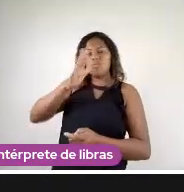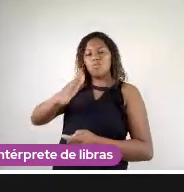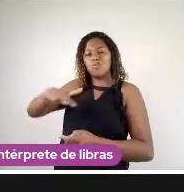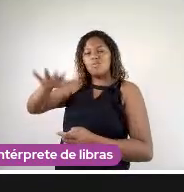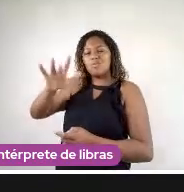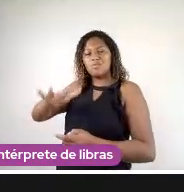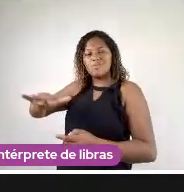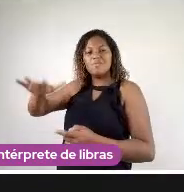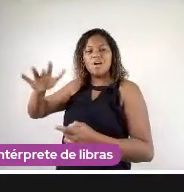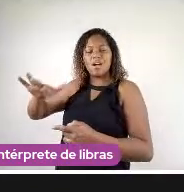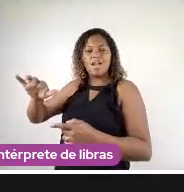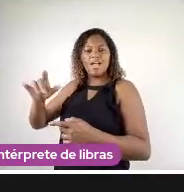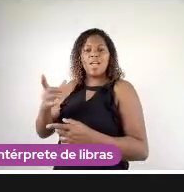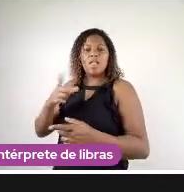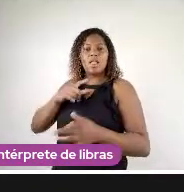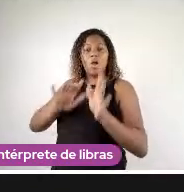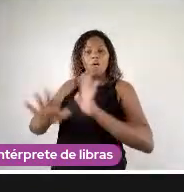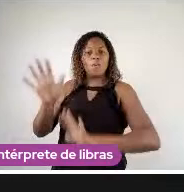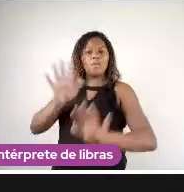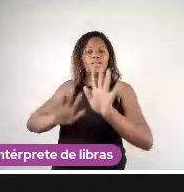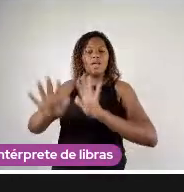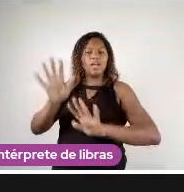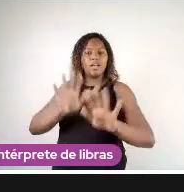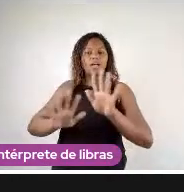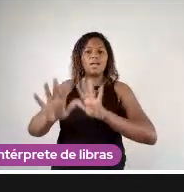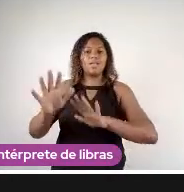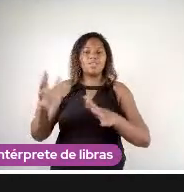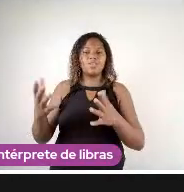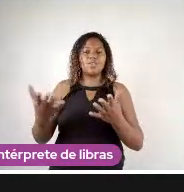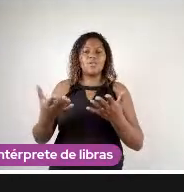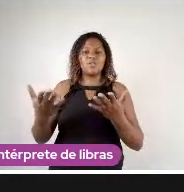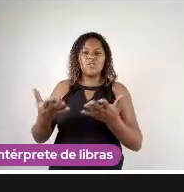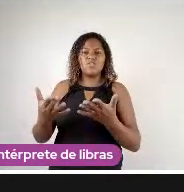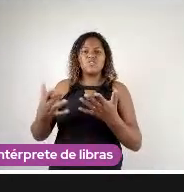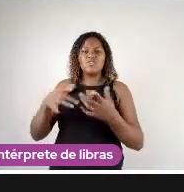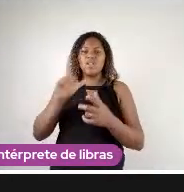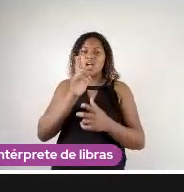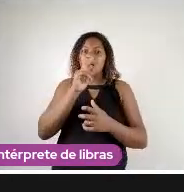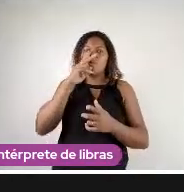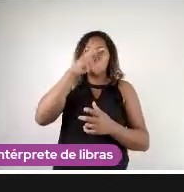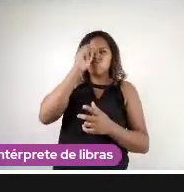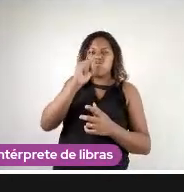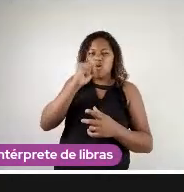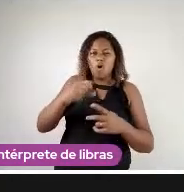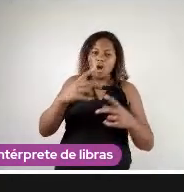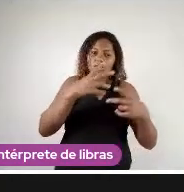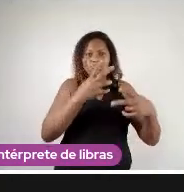correnteza, tome cuidado que hoje tá levando gente.